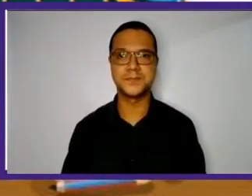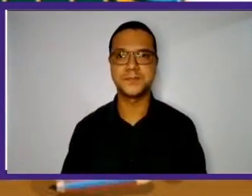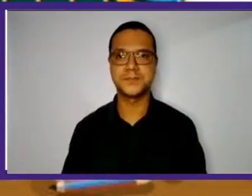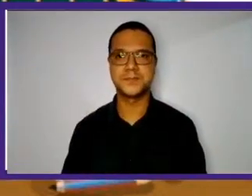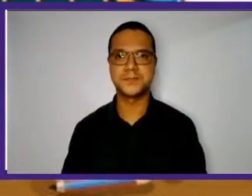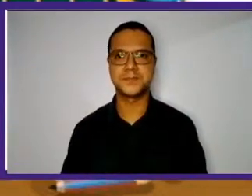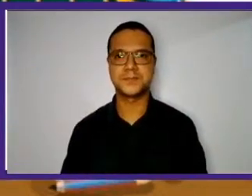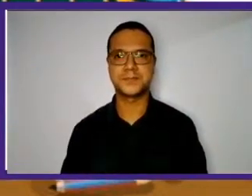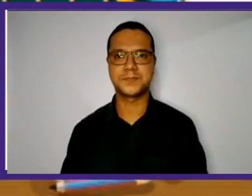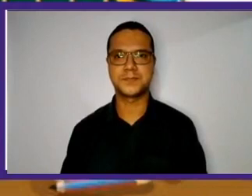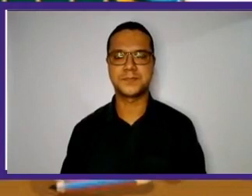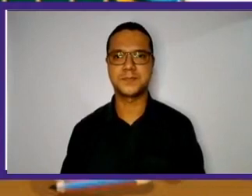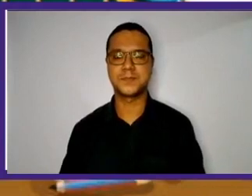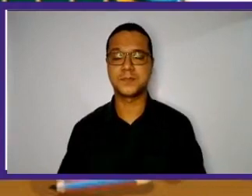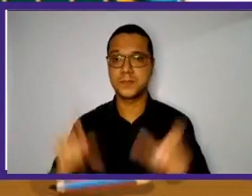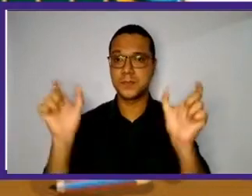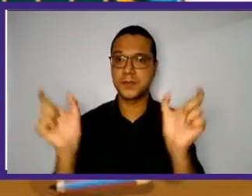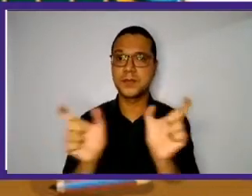lá?